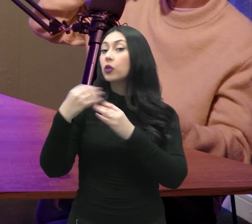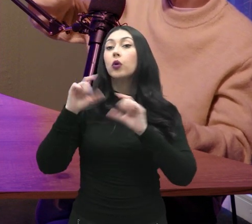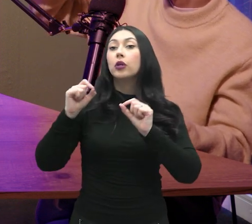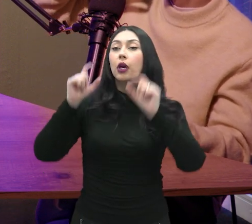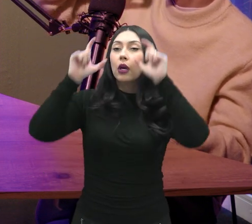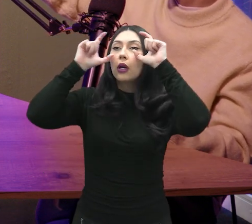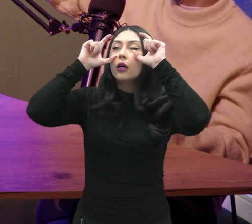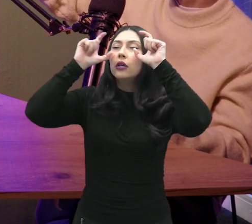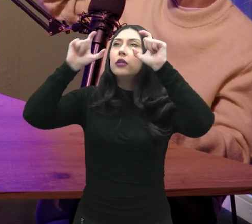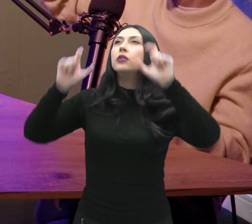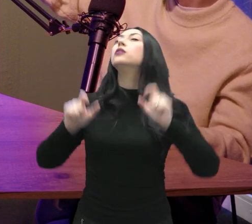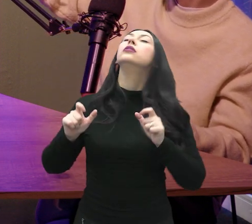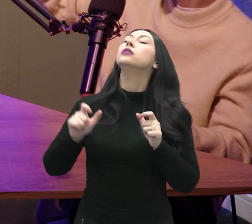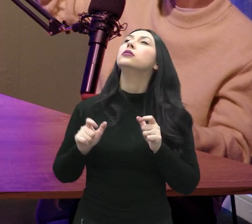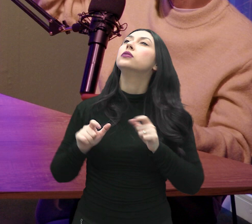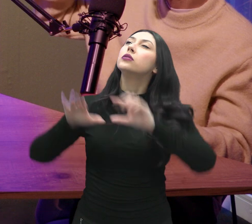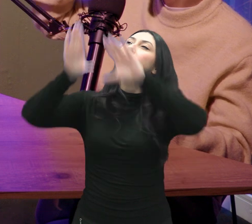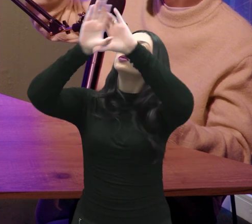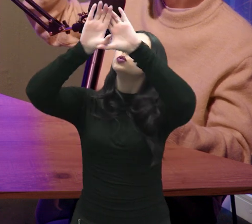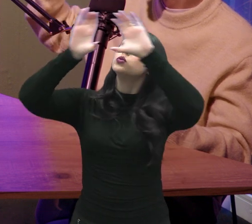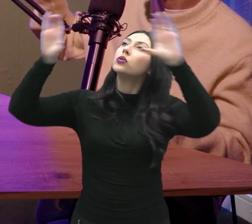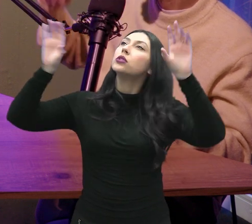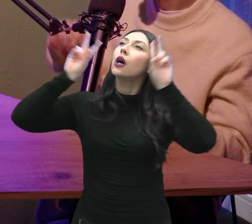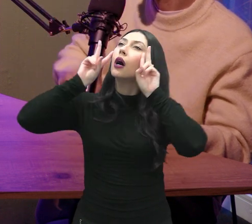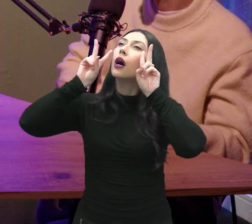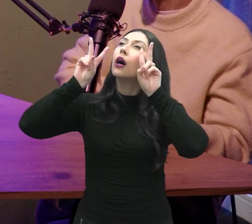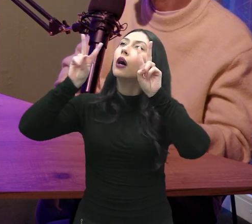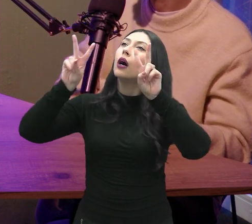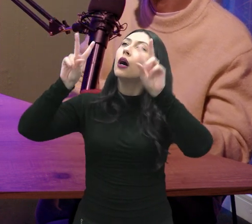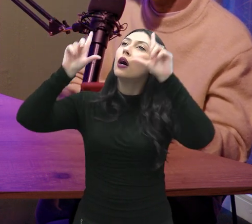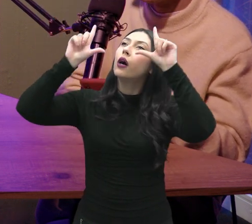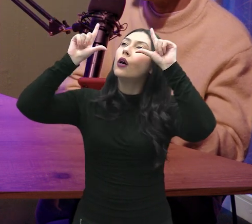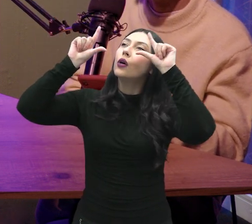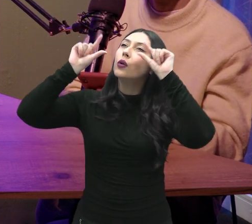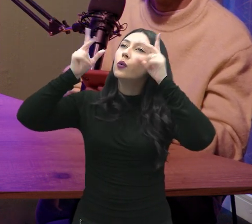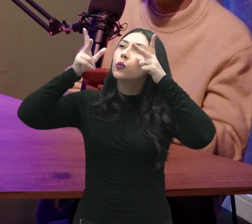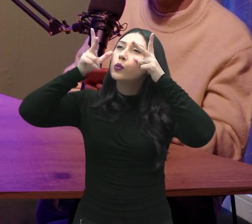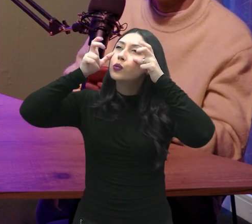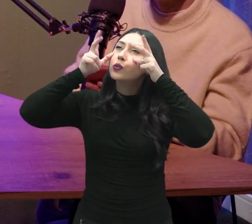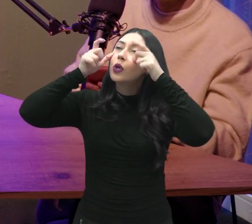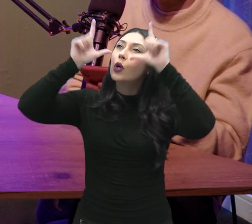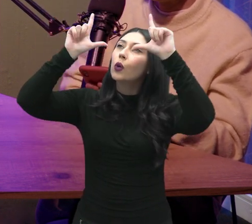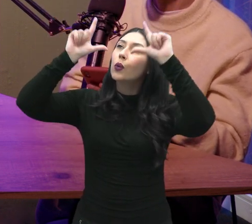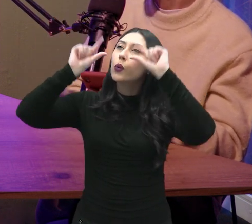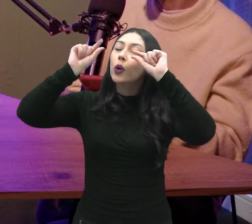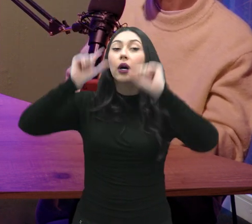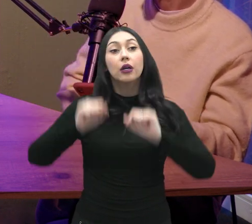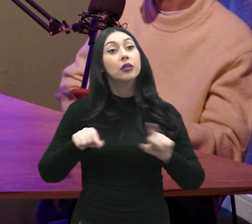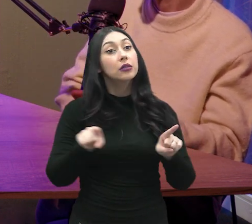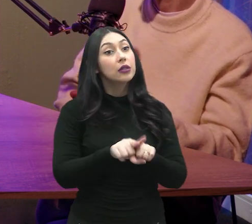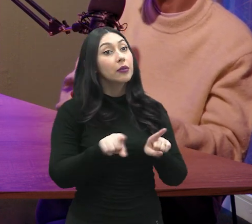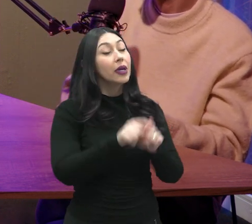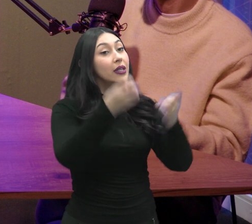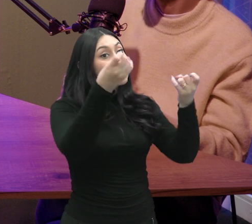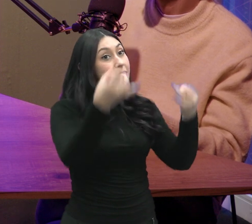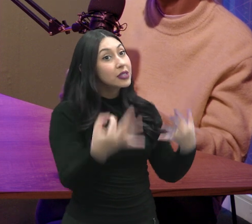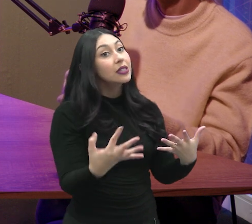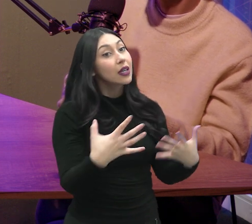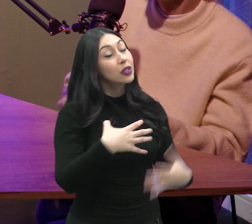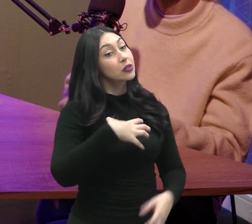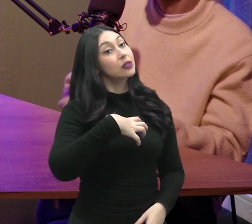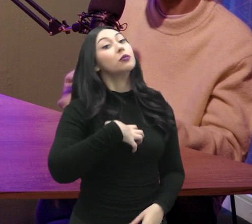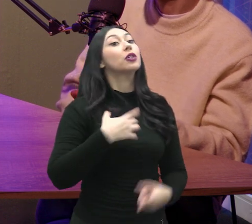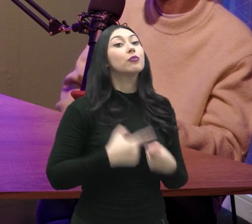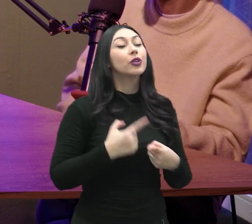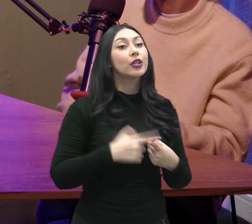o óculos e mirar no céu, longe, para descansar a pupila. Olha Resolve isso, demais. Eu não sabia disso, bom saber. E o descanso sensorial fala exatamente